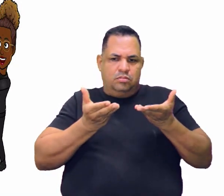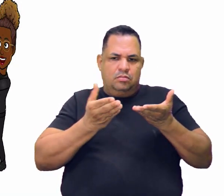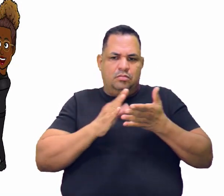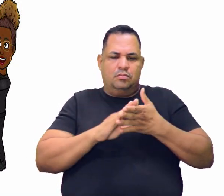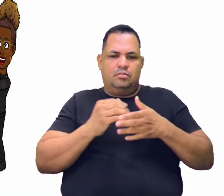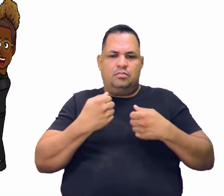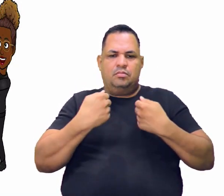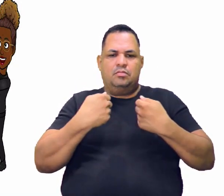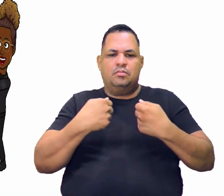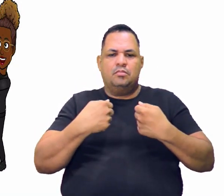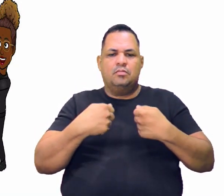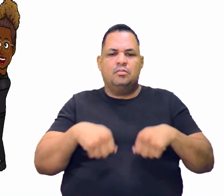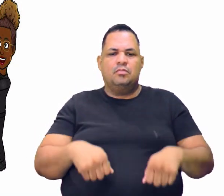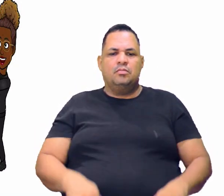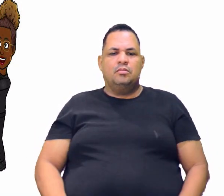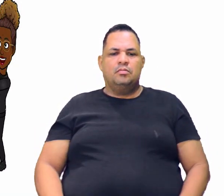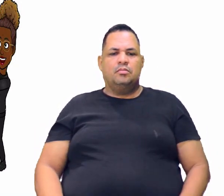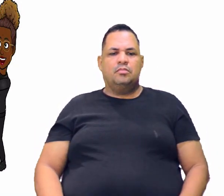aberta. Tira esse daqui.